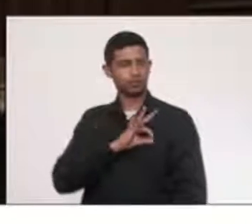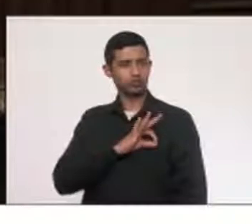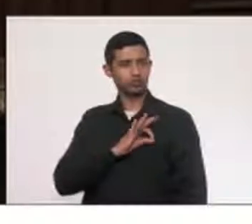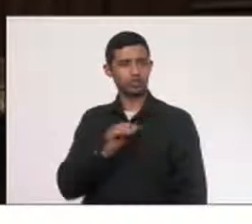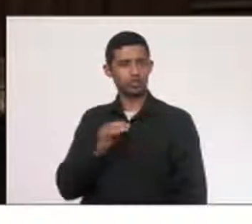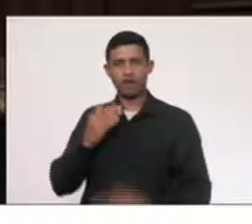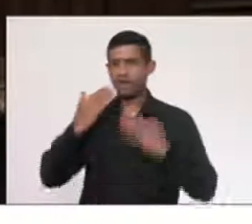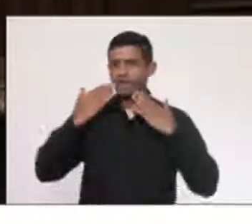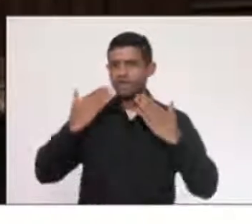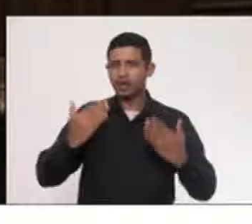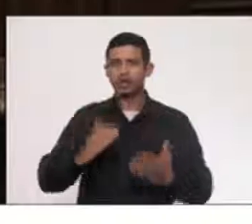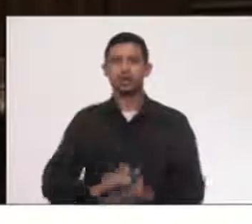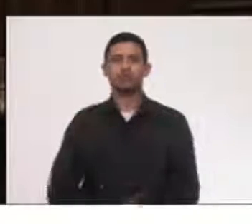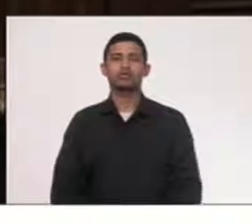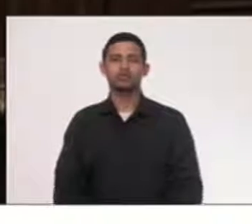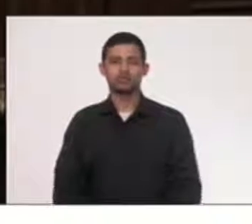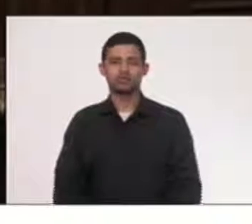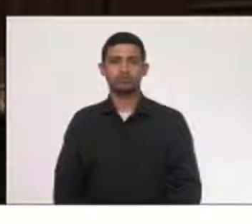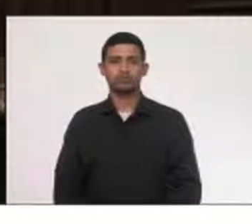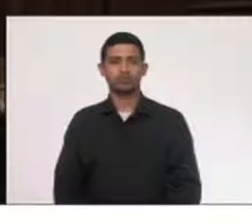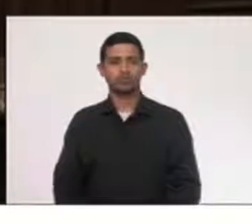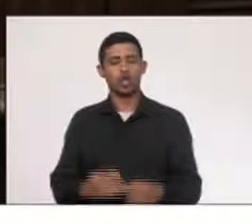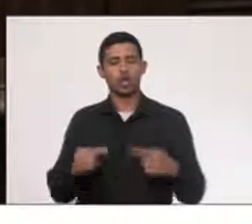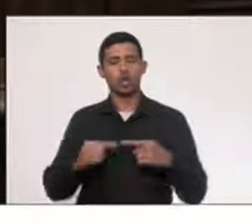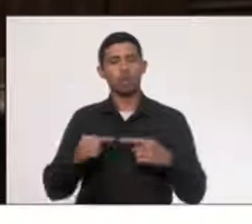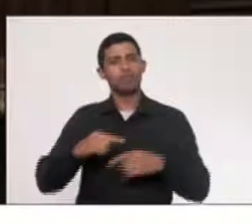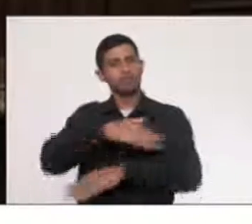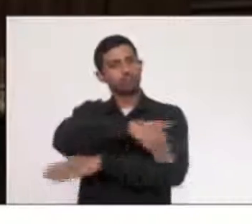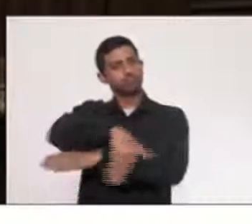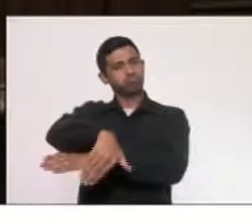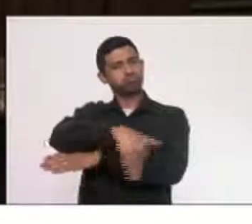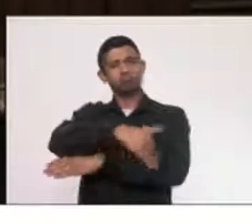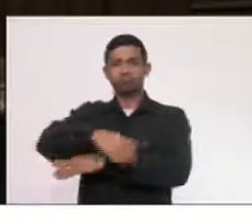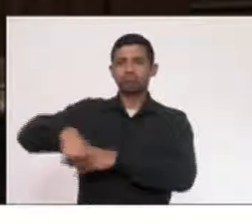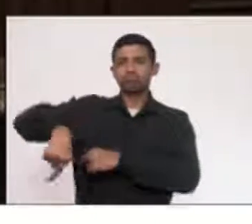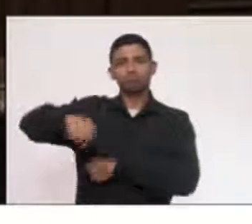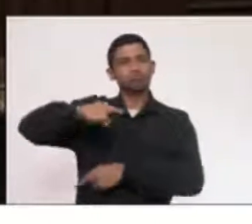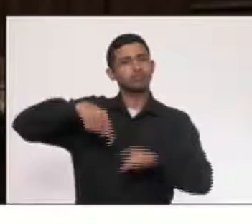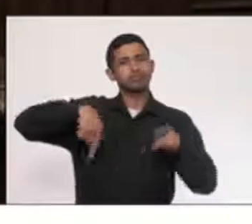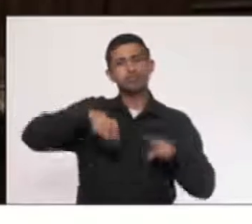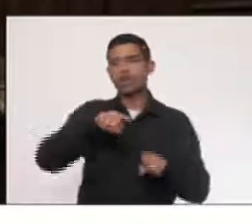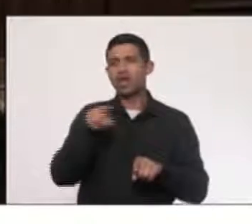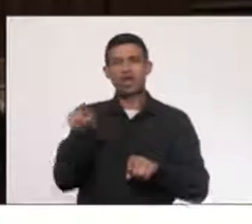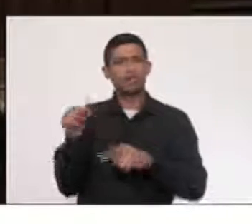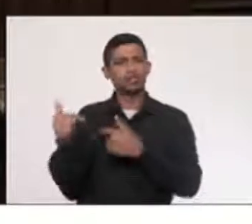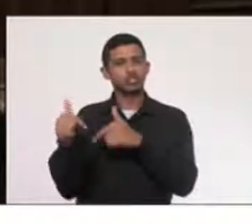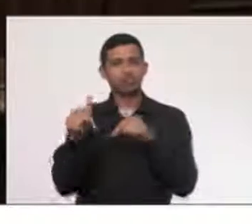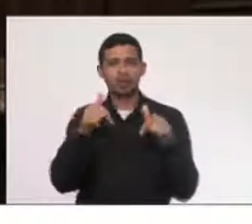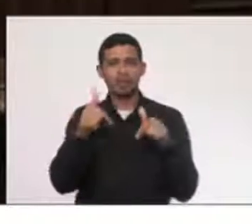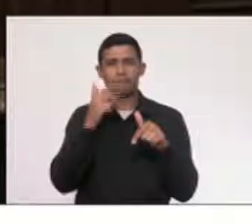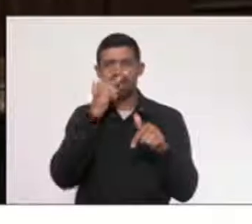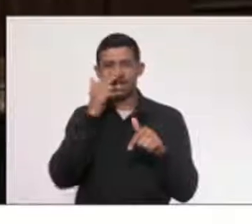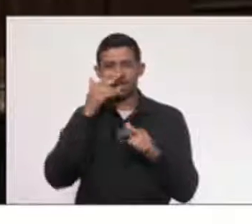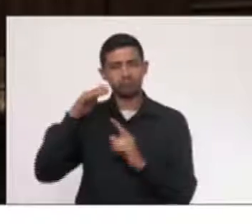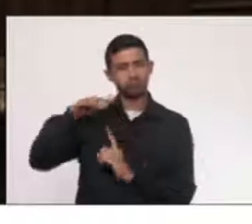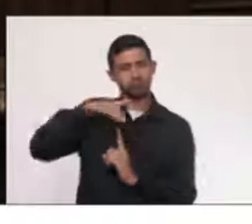ponta, os chamados da pista, que estão nas